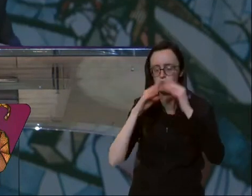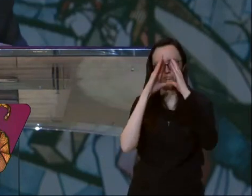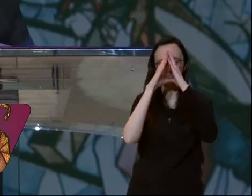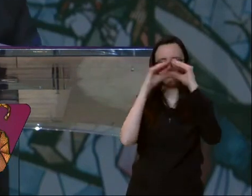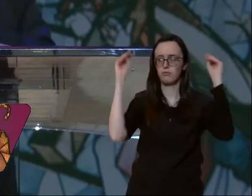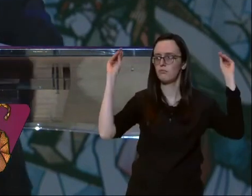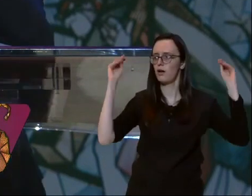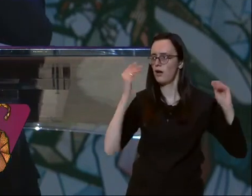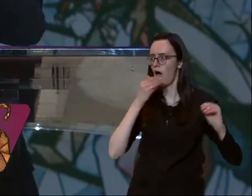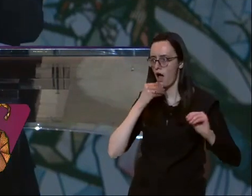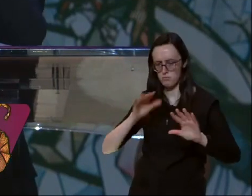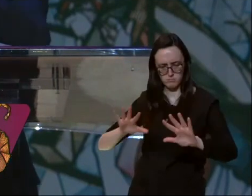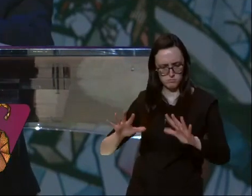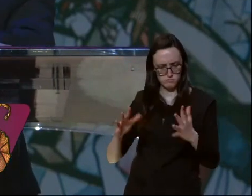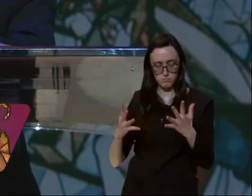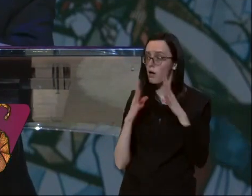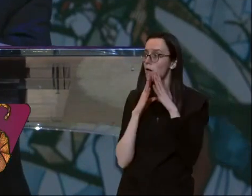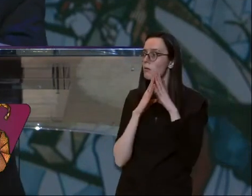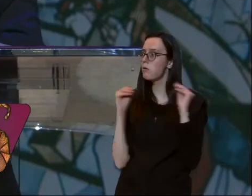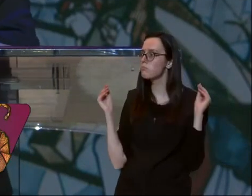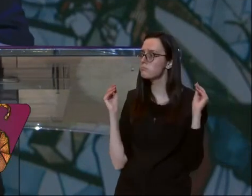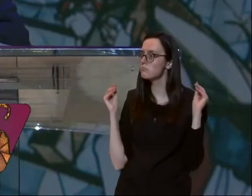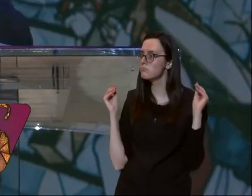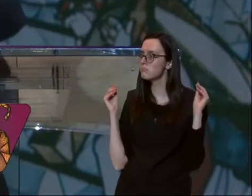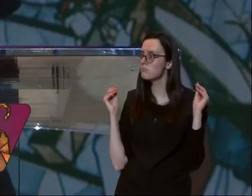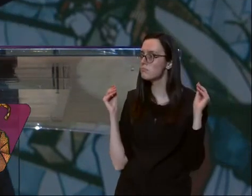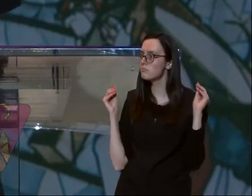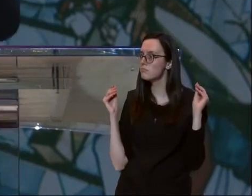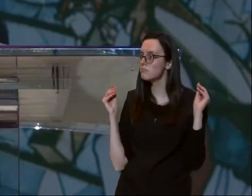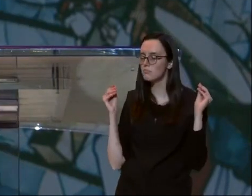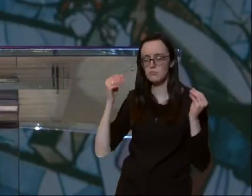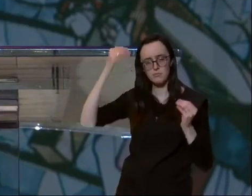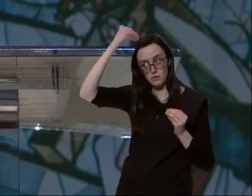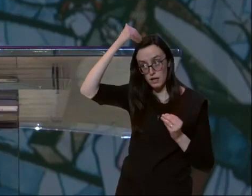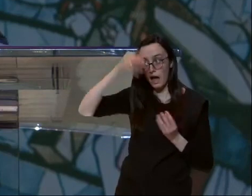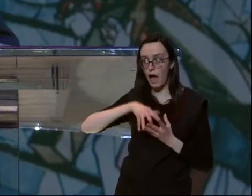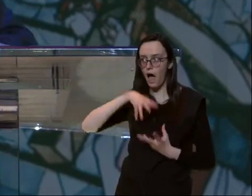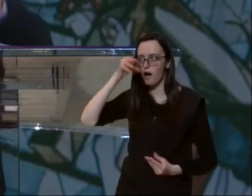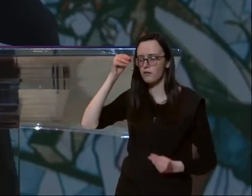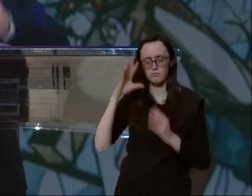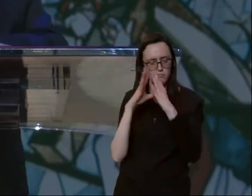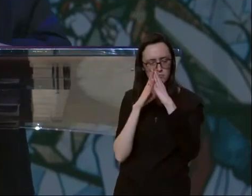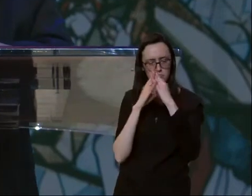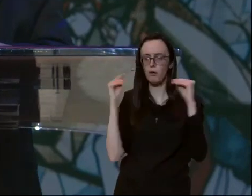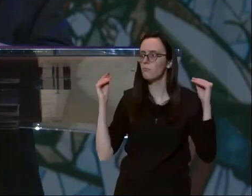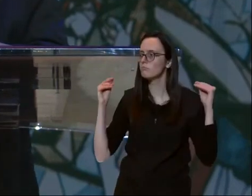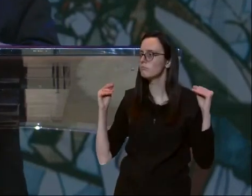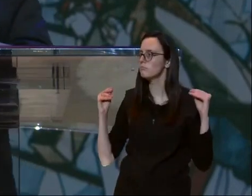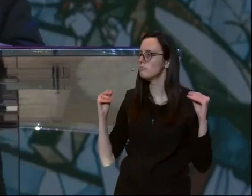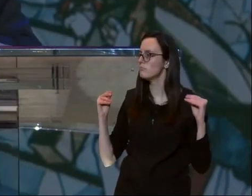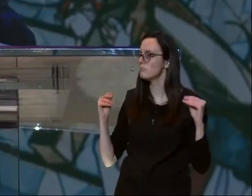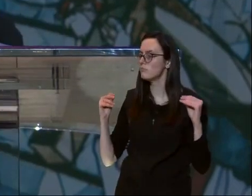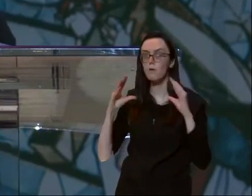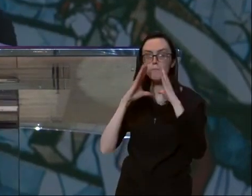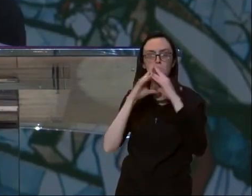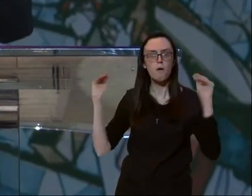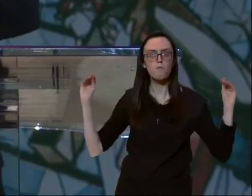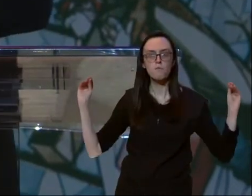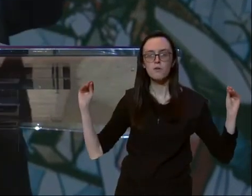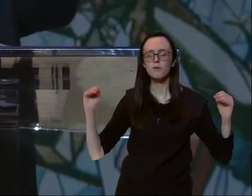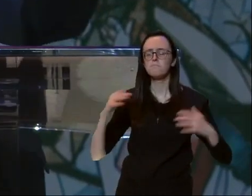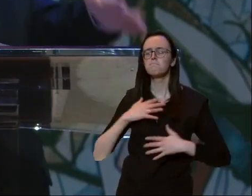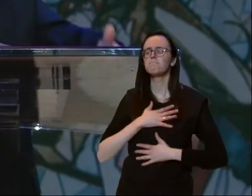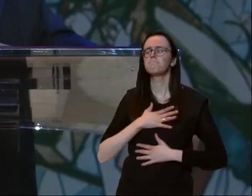Naamã saiu dali curado do corpo, da alma, curado espiritualmente,